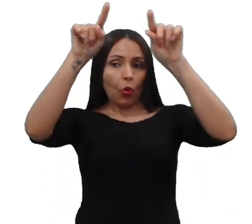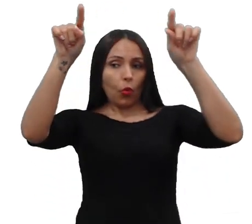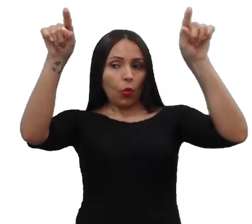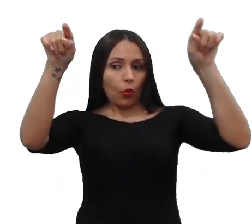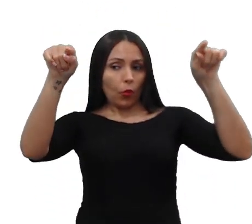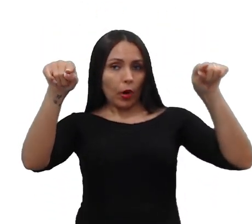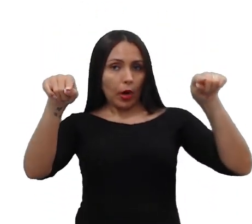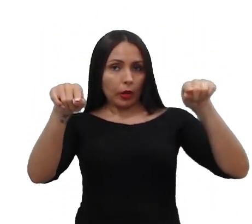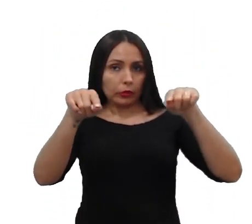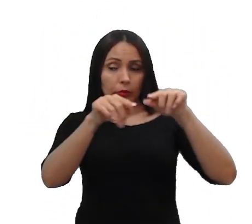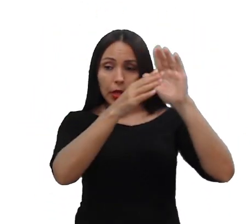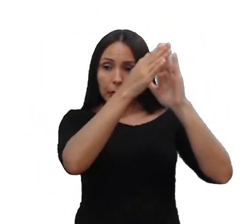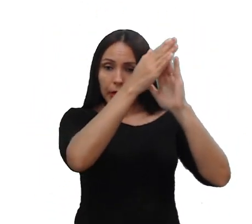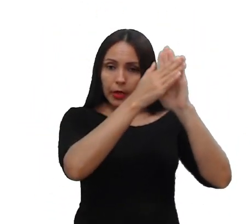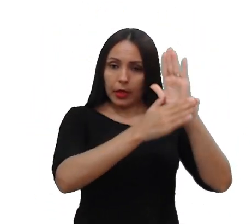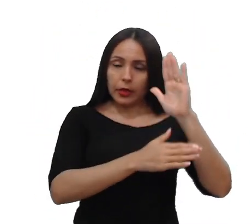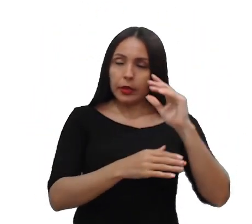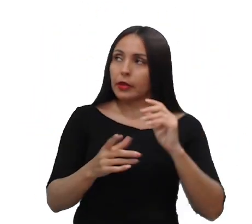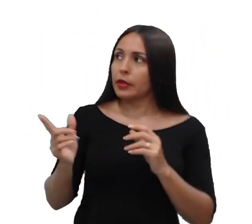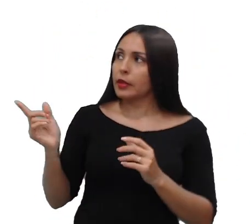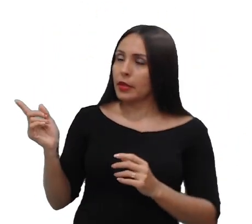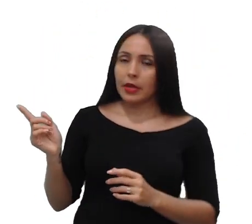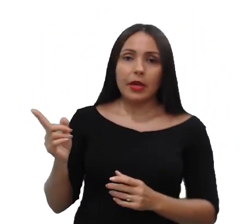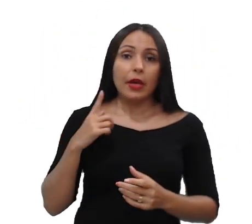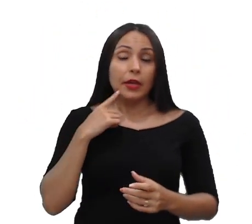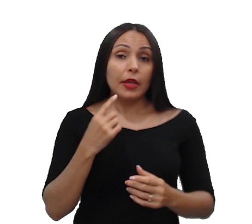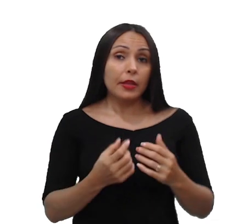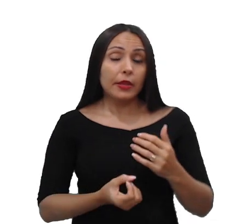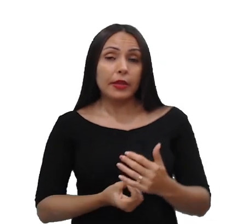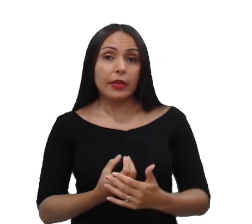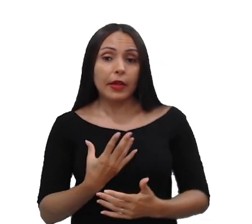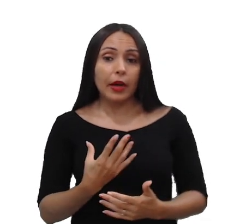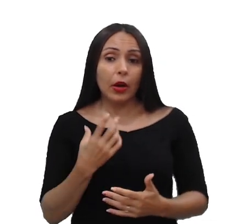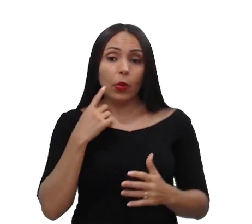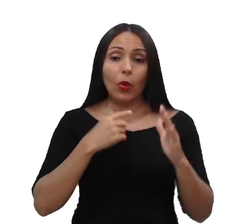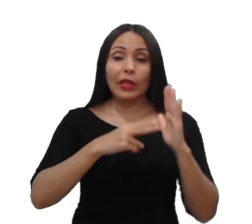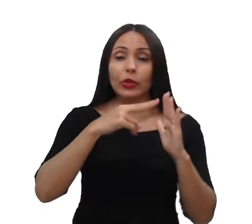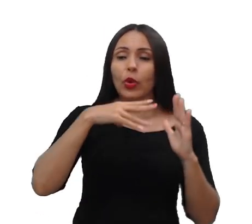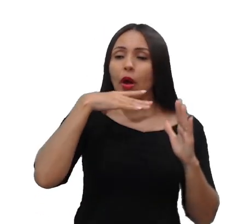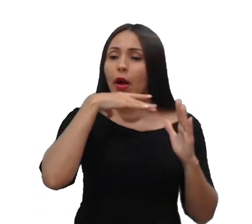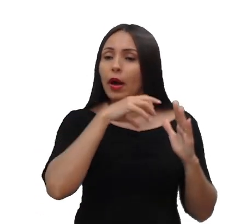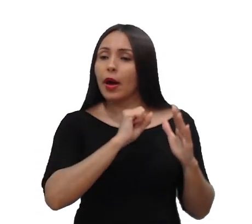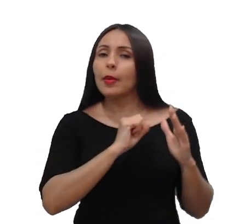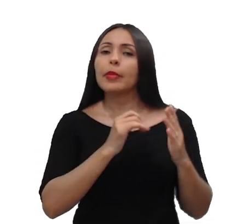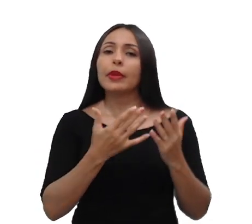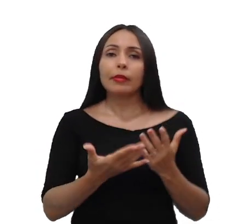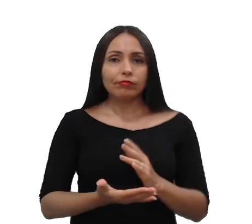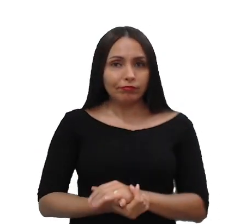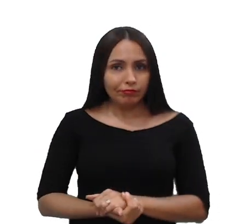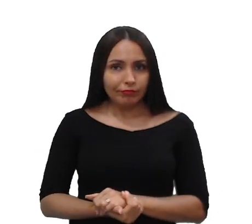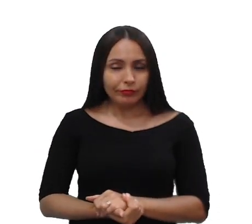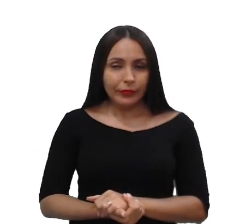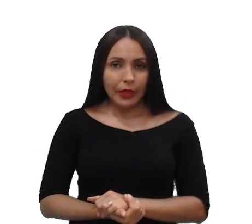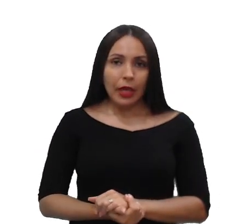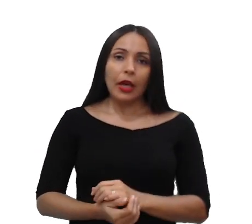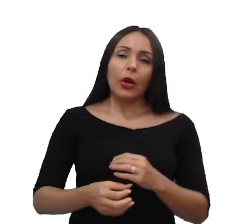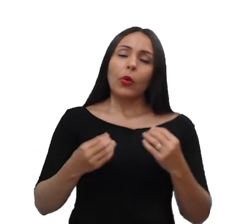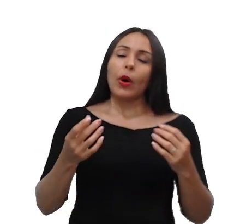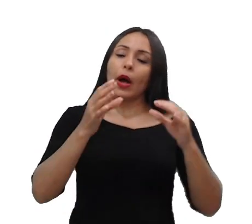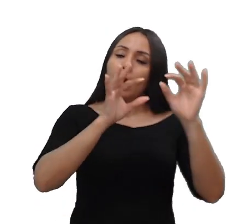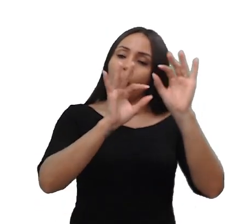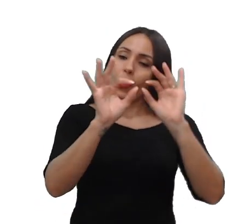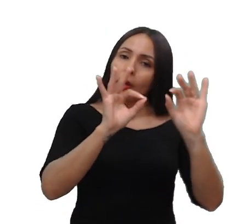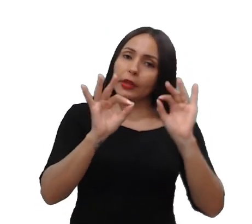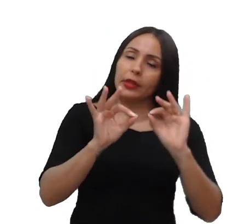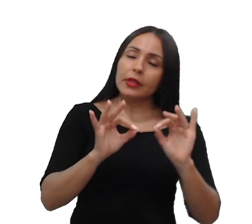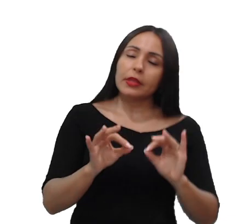na parede e aí ele cria uma leitura rápida, né? Uma forma de decoração que